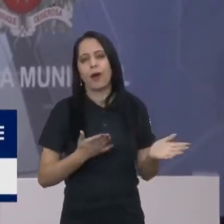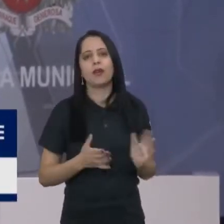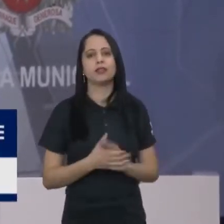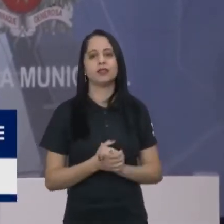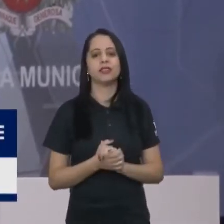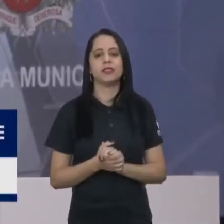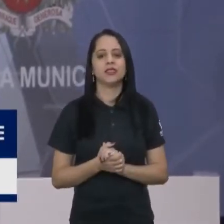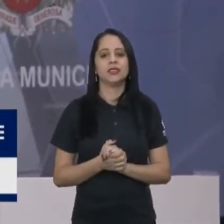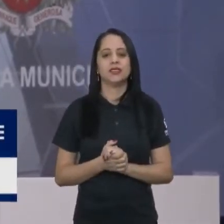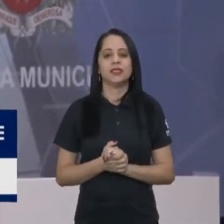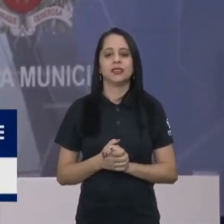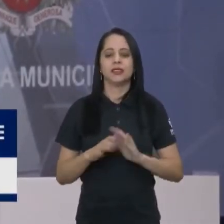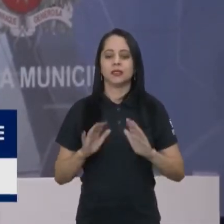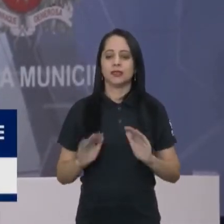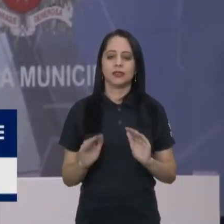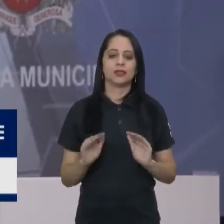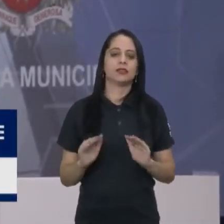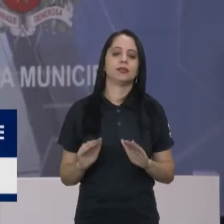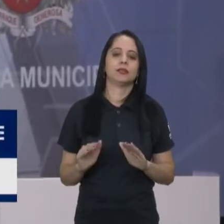E provavelmente o